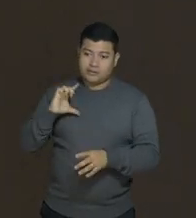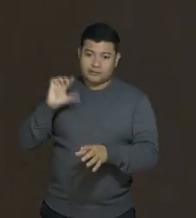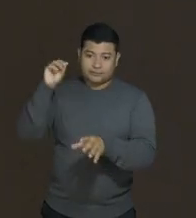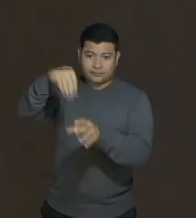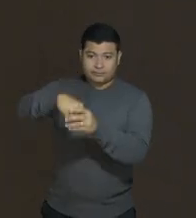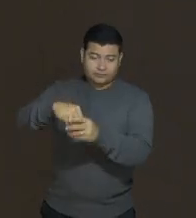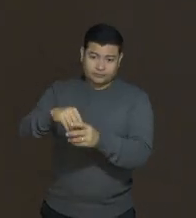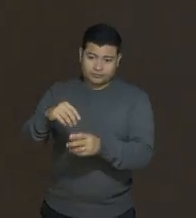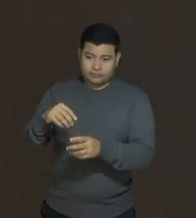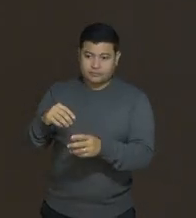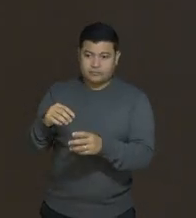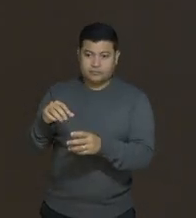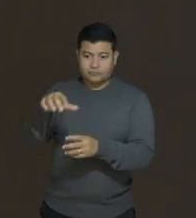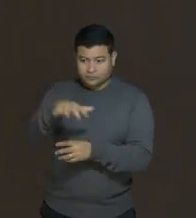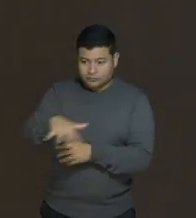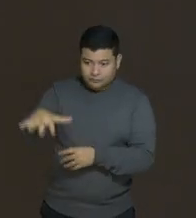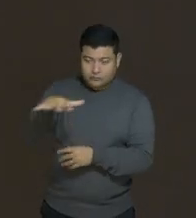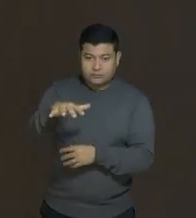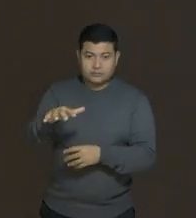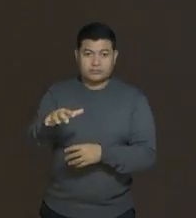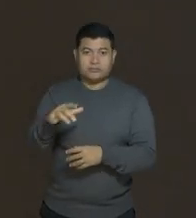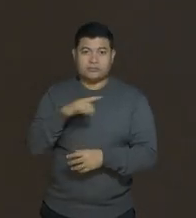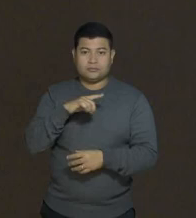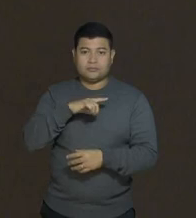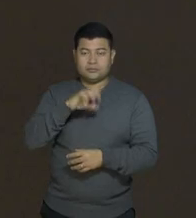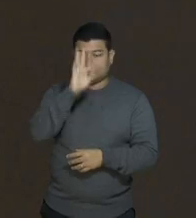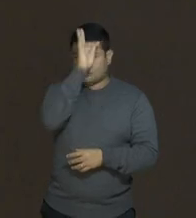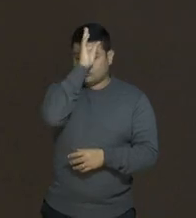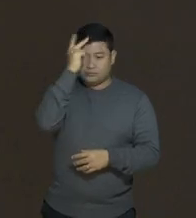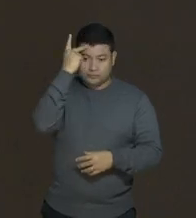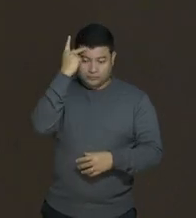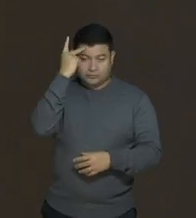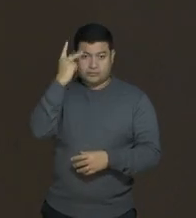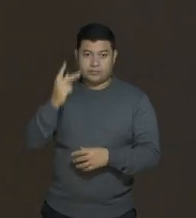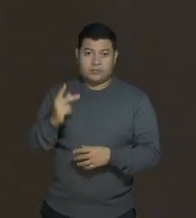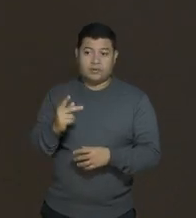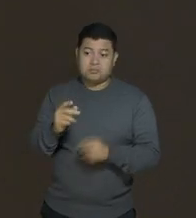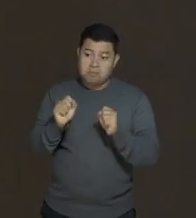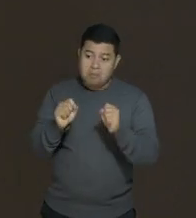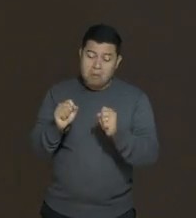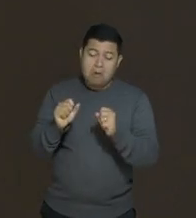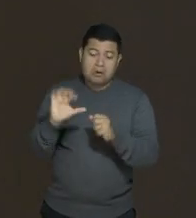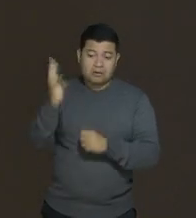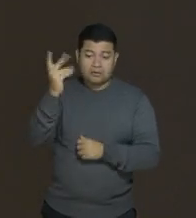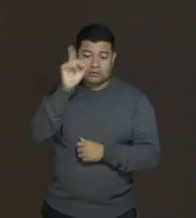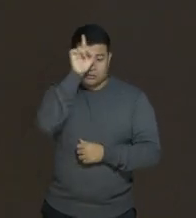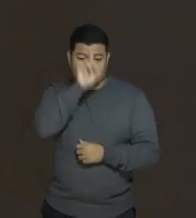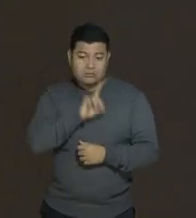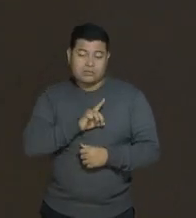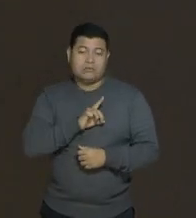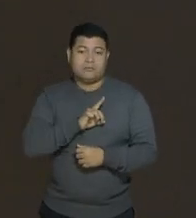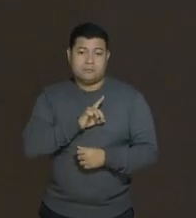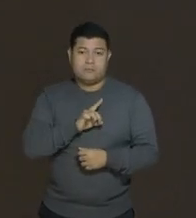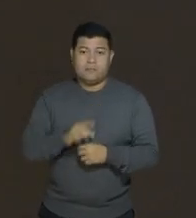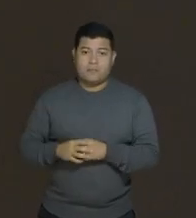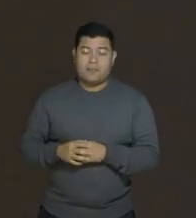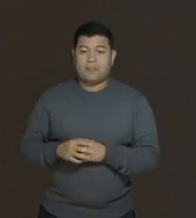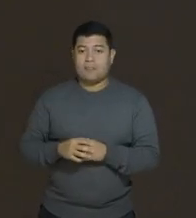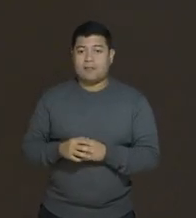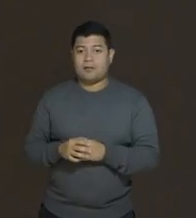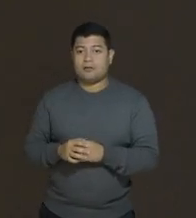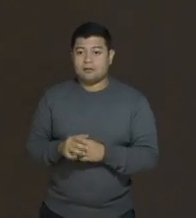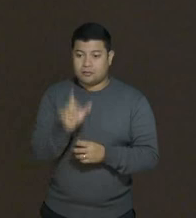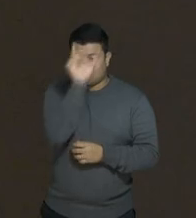depressão. Também tem isso. Então, você vê, a dislexia, as comorbidades da dislexia são praticamente as mesmas do